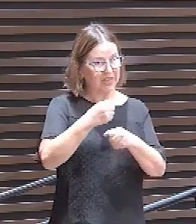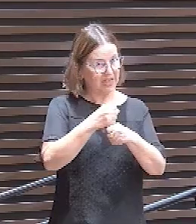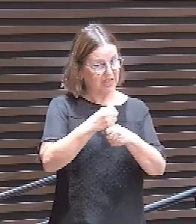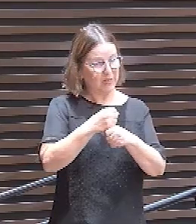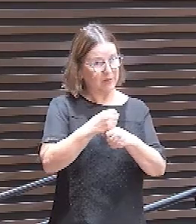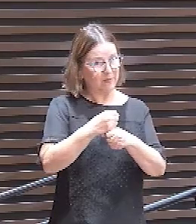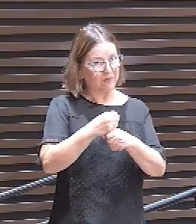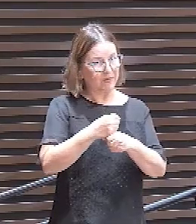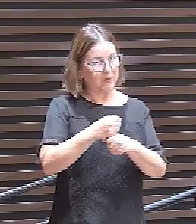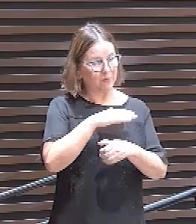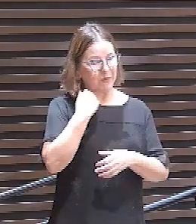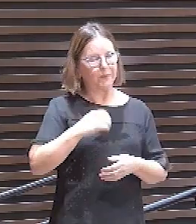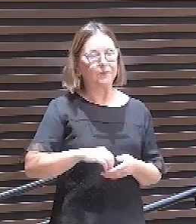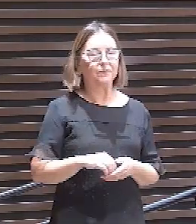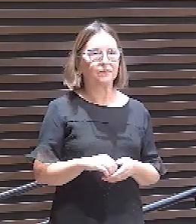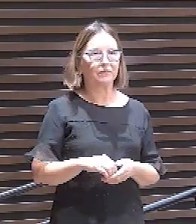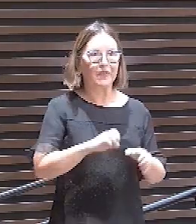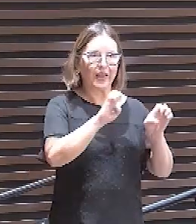Enoque viveu